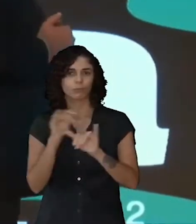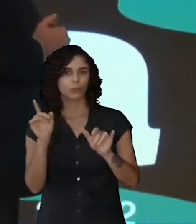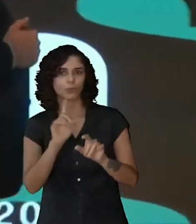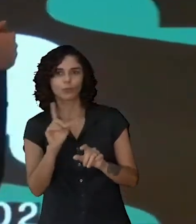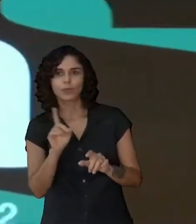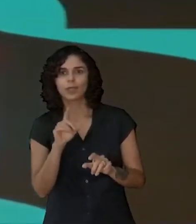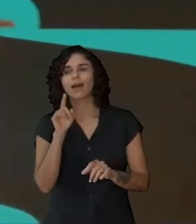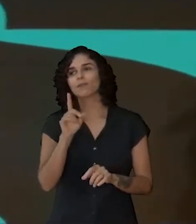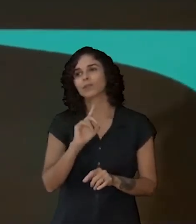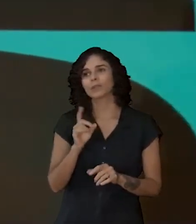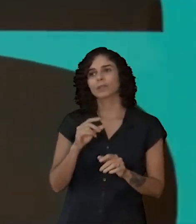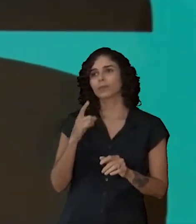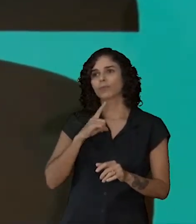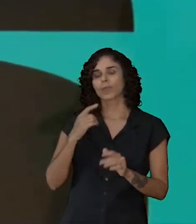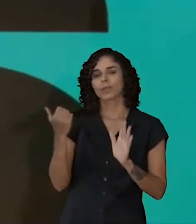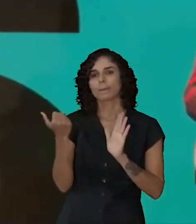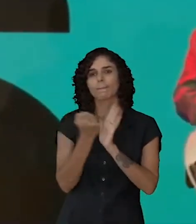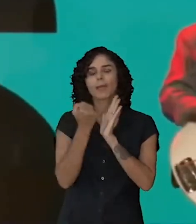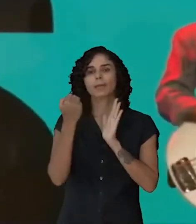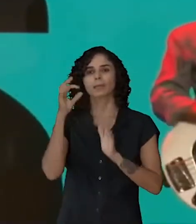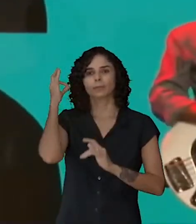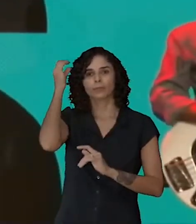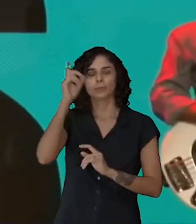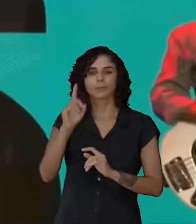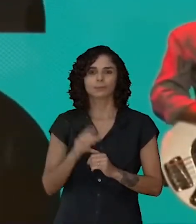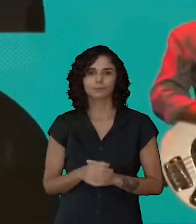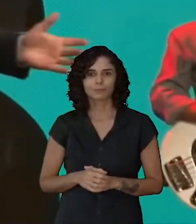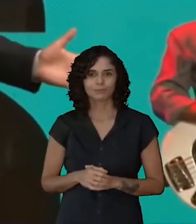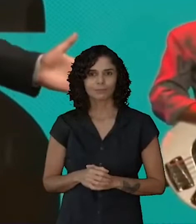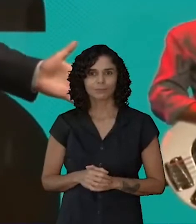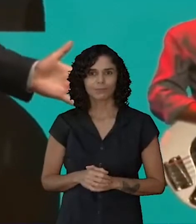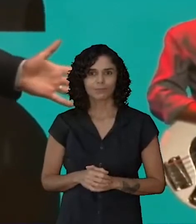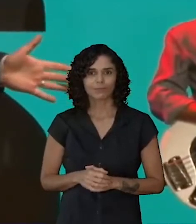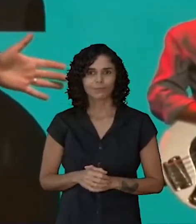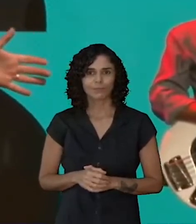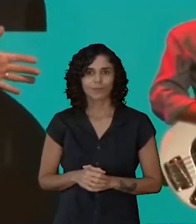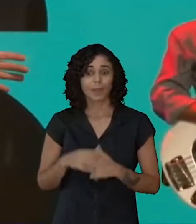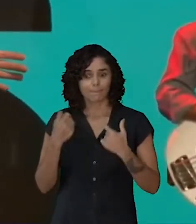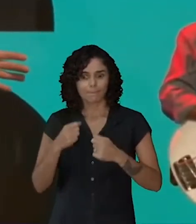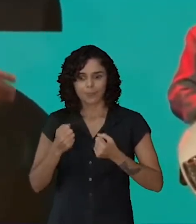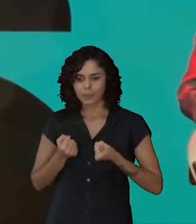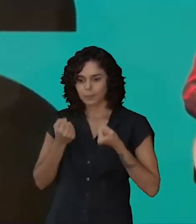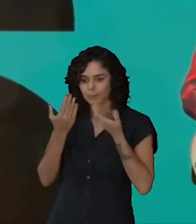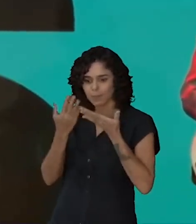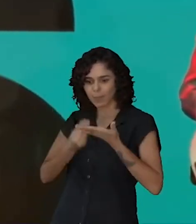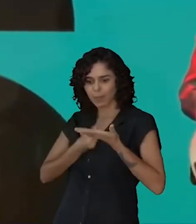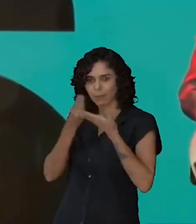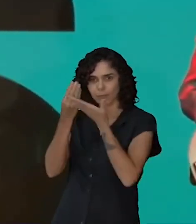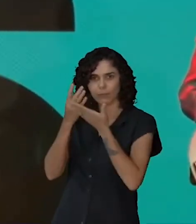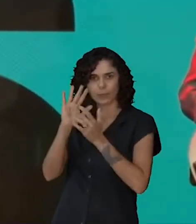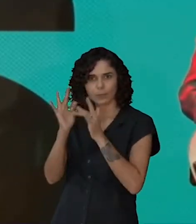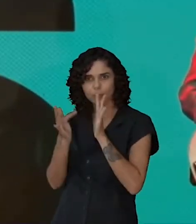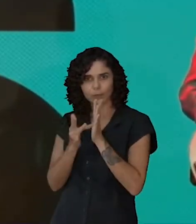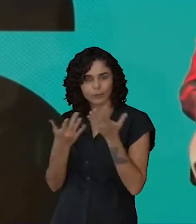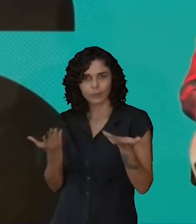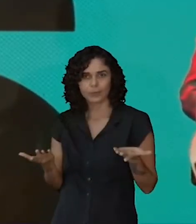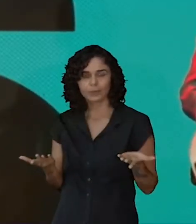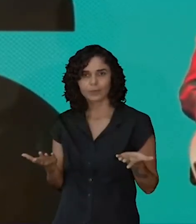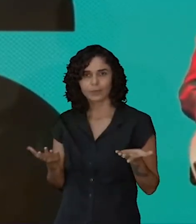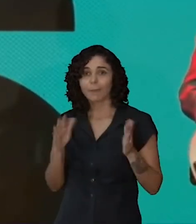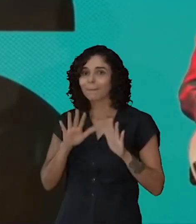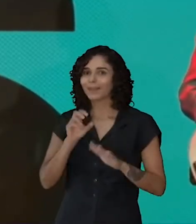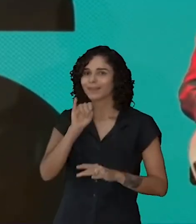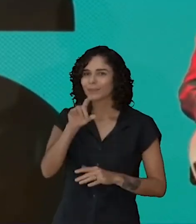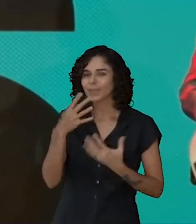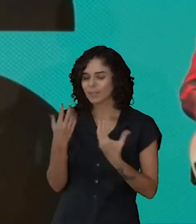quando você se converteu. Porque se você não entregou a vida para Jesus, nada vai acontecer. Mas se você foi selado pelo